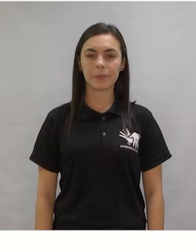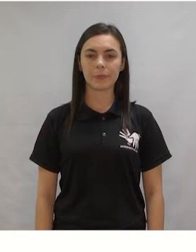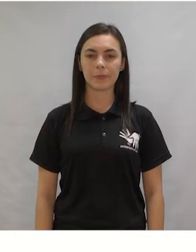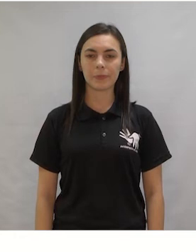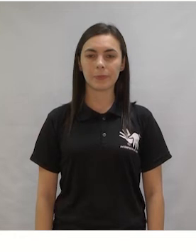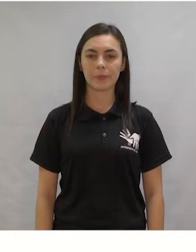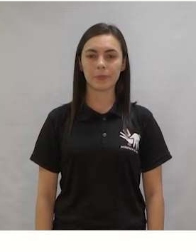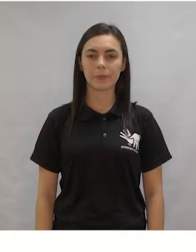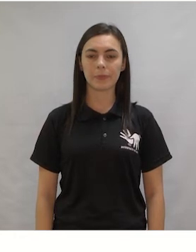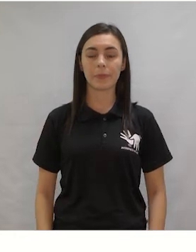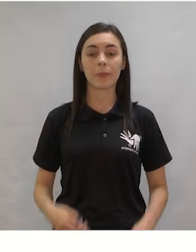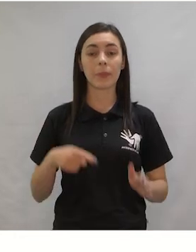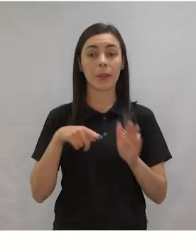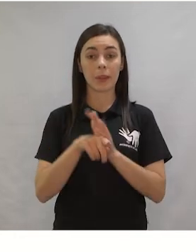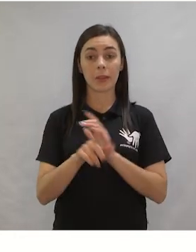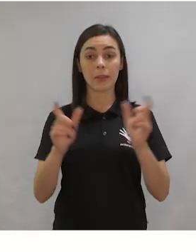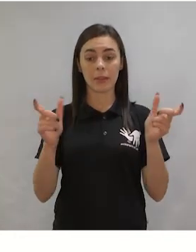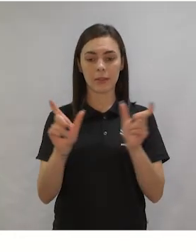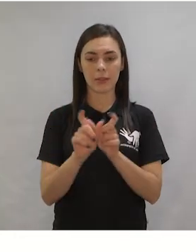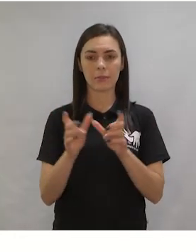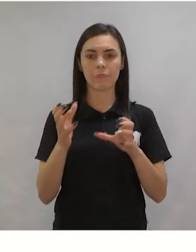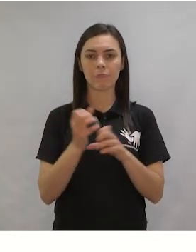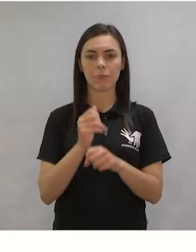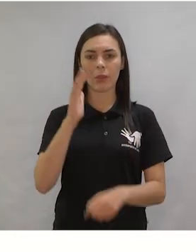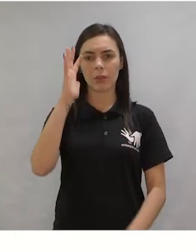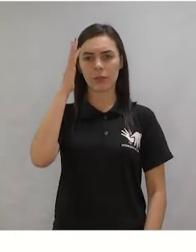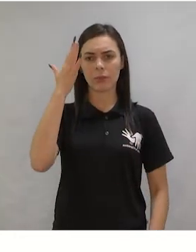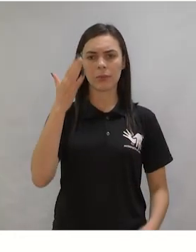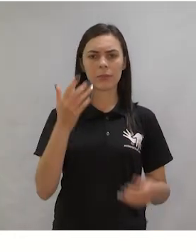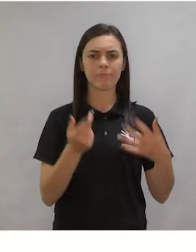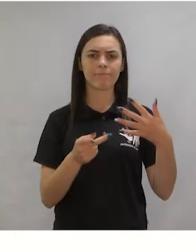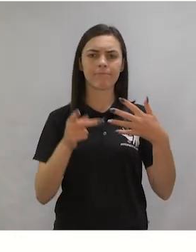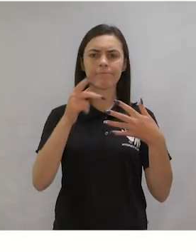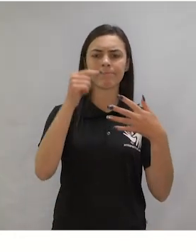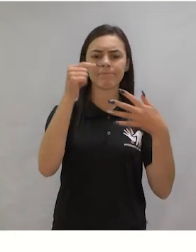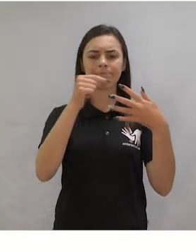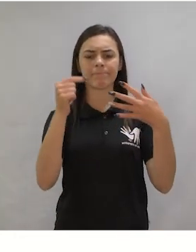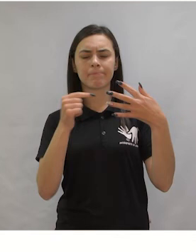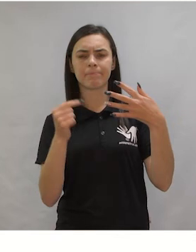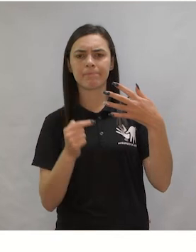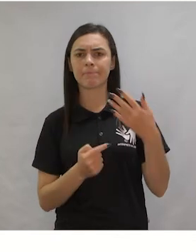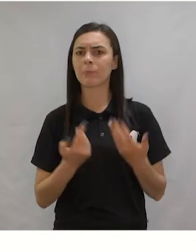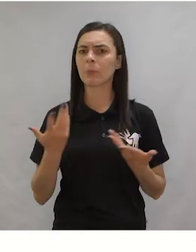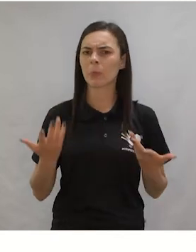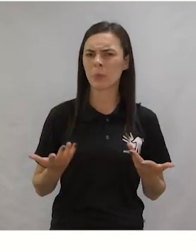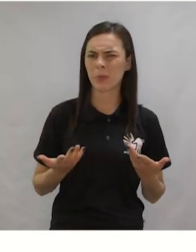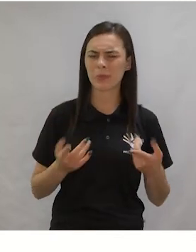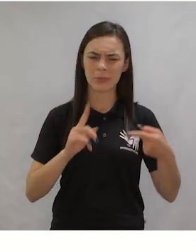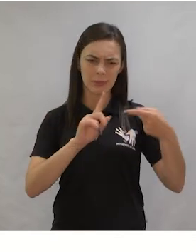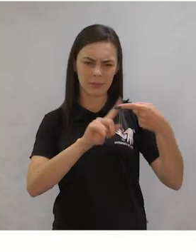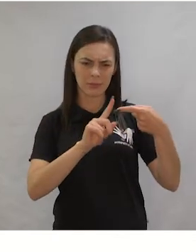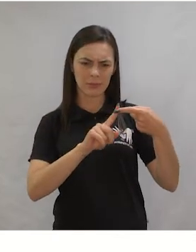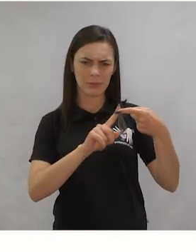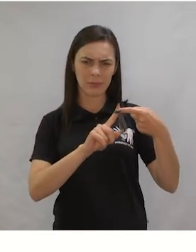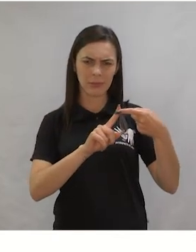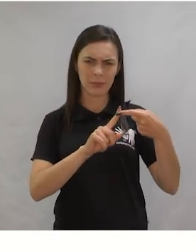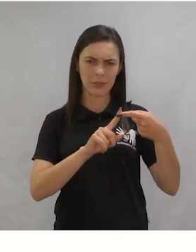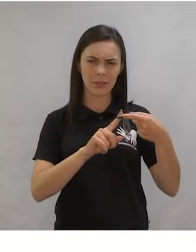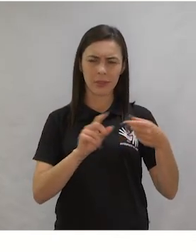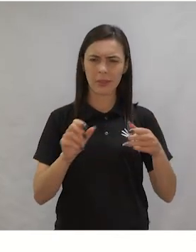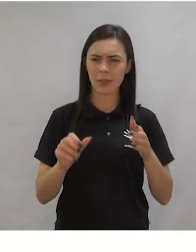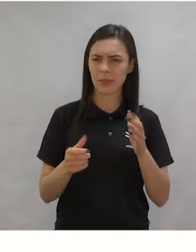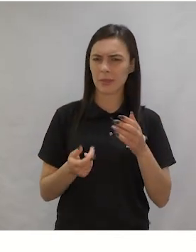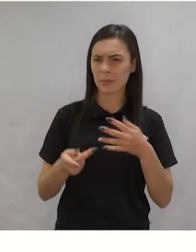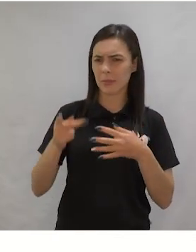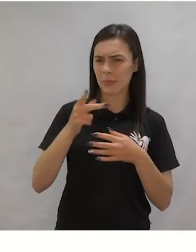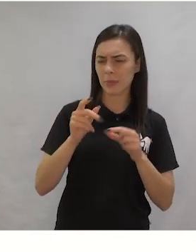Qual é a ordem que uma expressão deve ser resolvida? Lembra que a gente falou? Será que eu tenho que